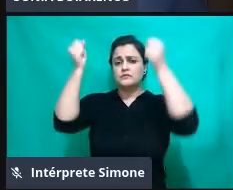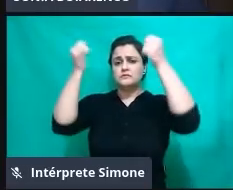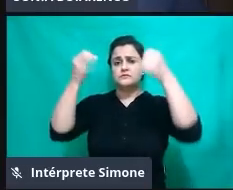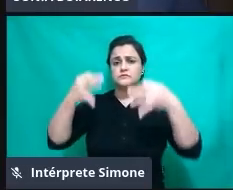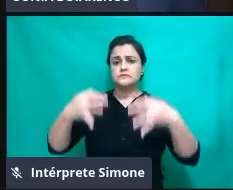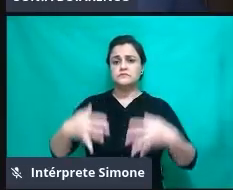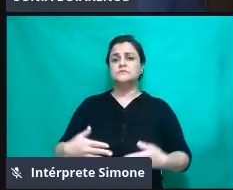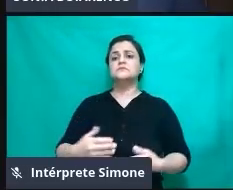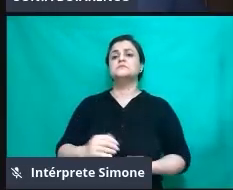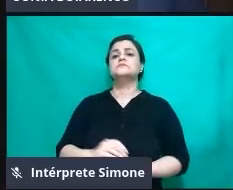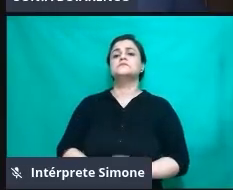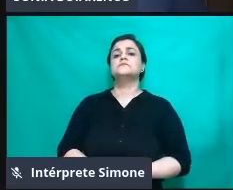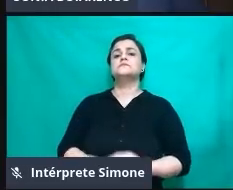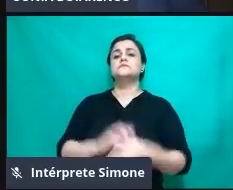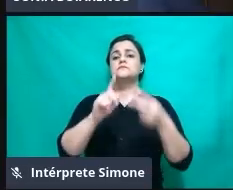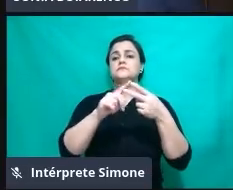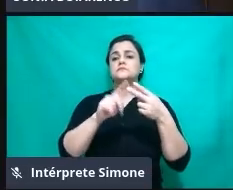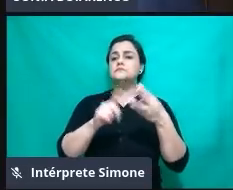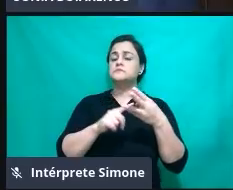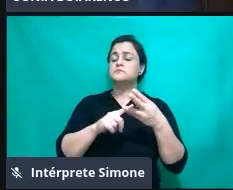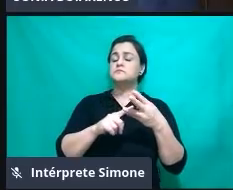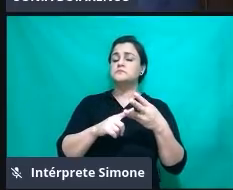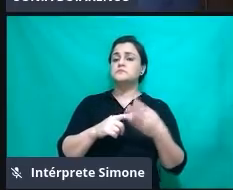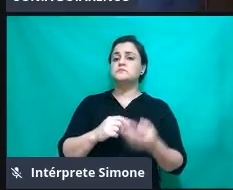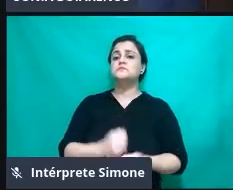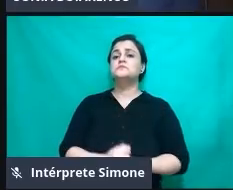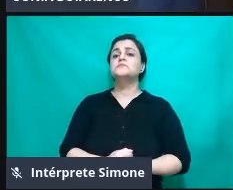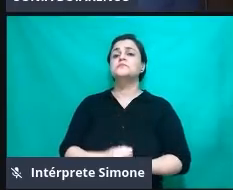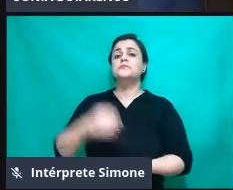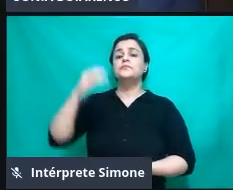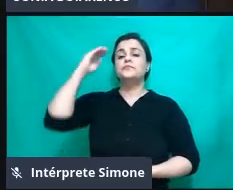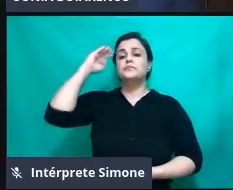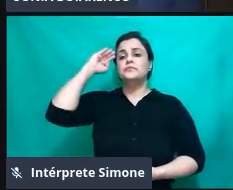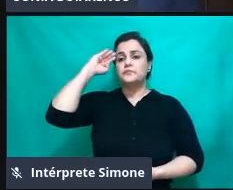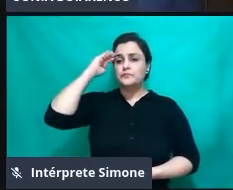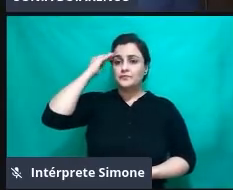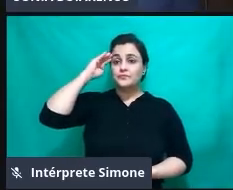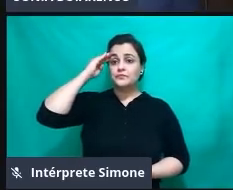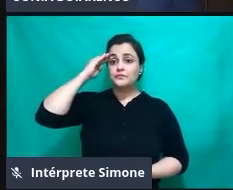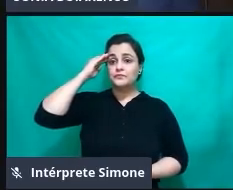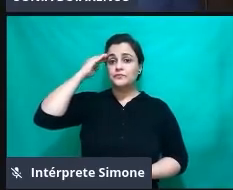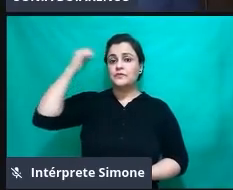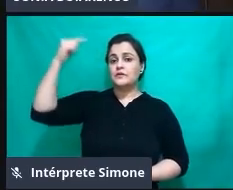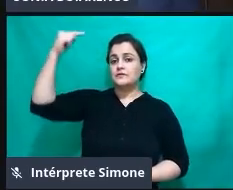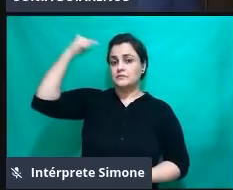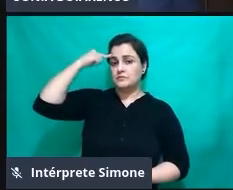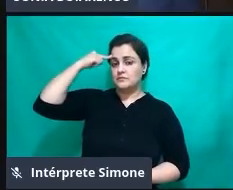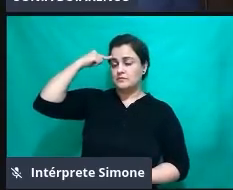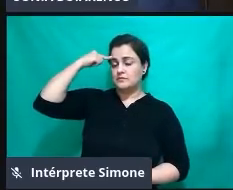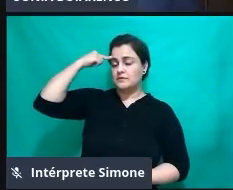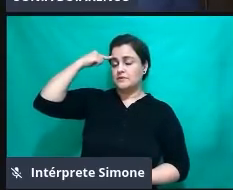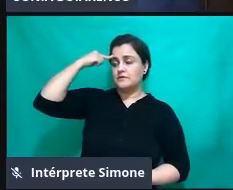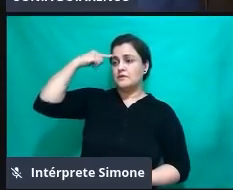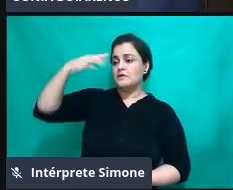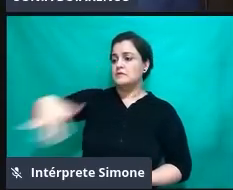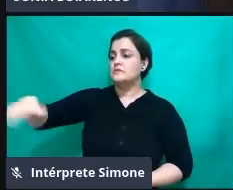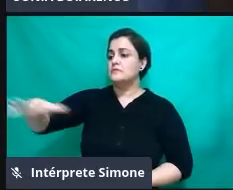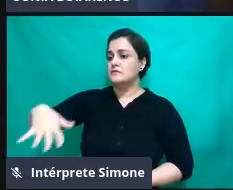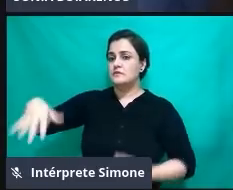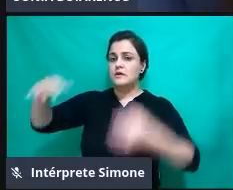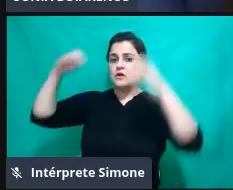Esses 3 elementos, então eu tenho que ter esse pensamento espacial, vou repetir o raciocínio geográfico,